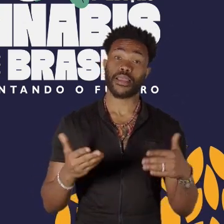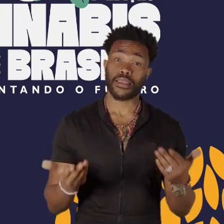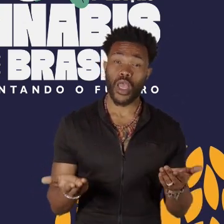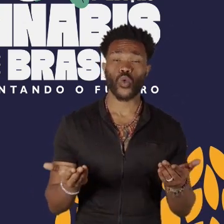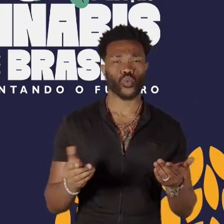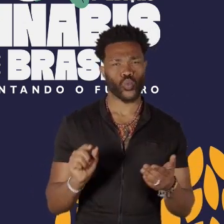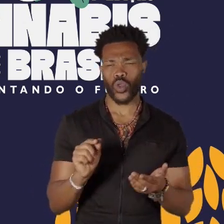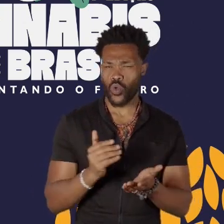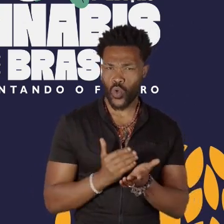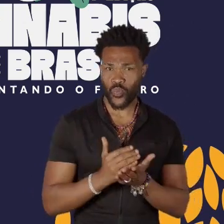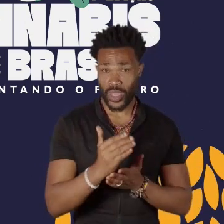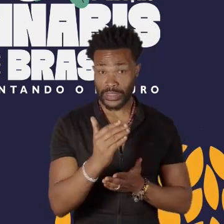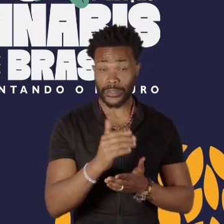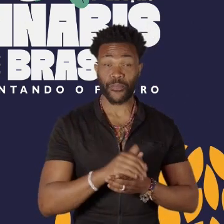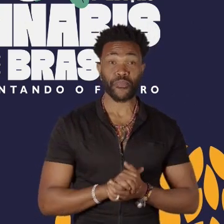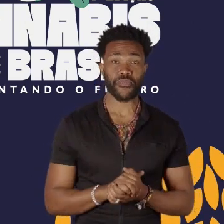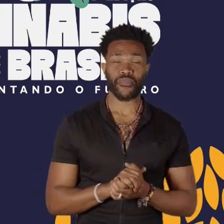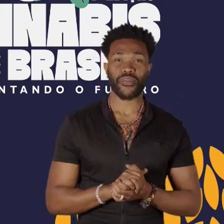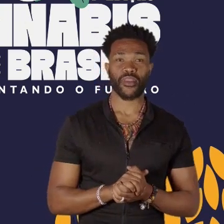Então, vamos lá.